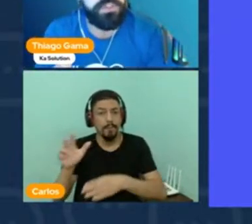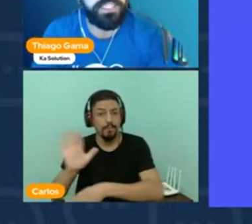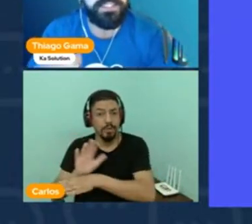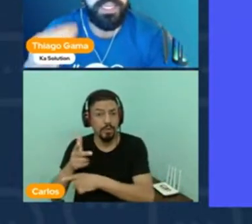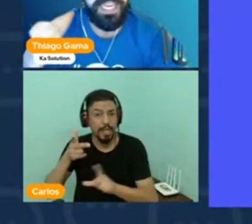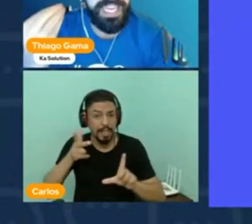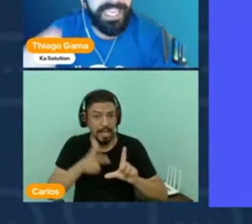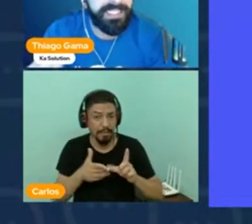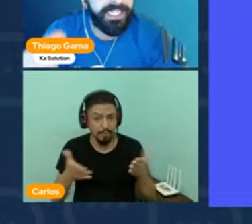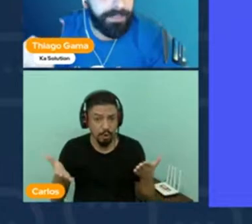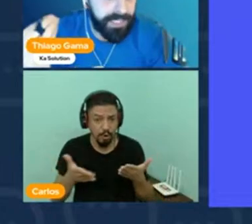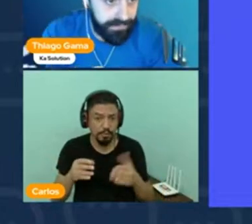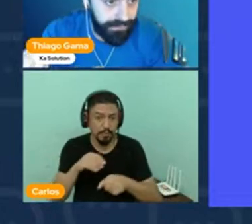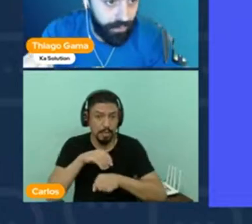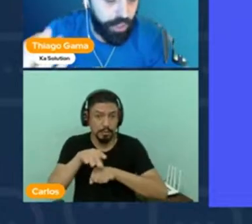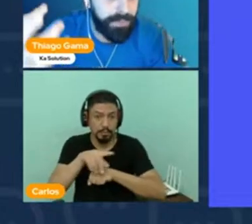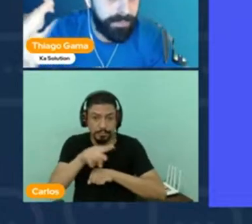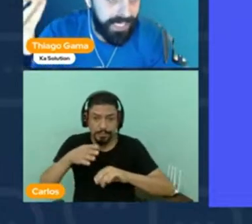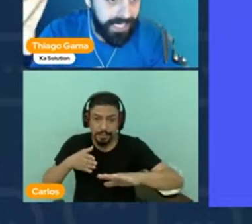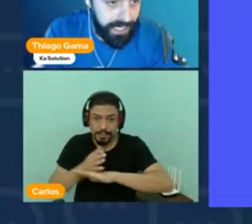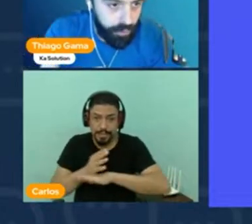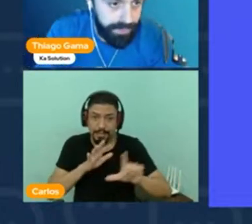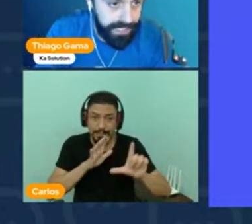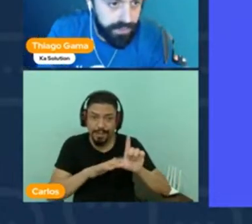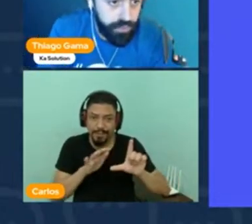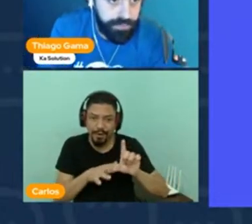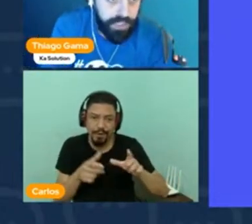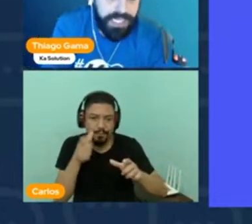sugiro que vocês entrem na plataforma para